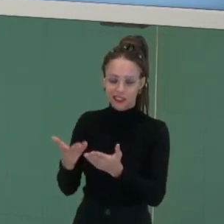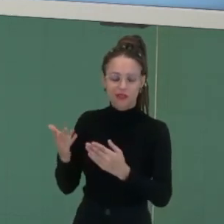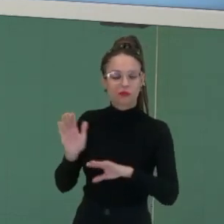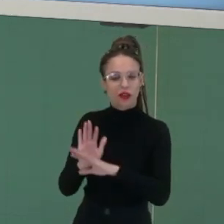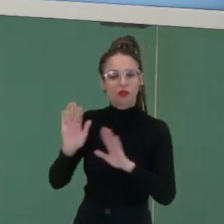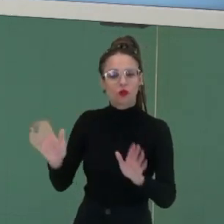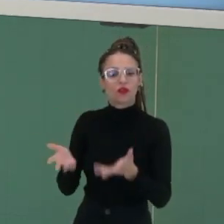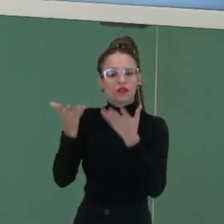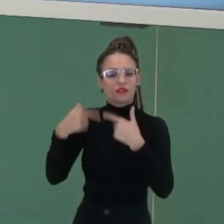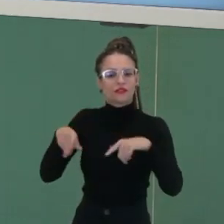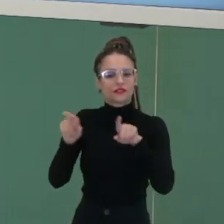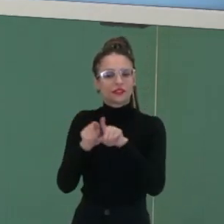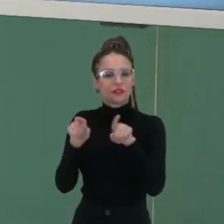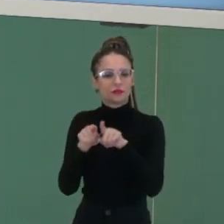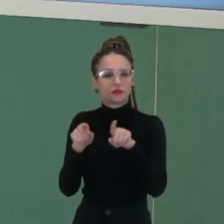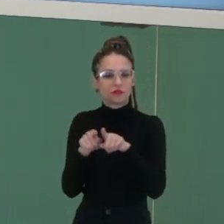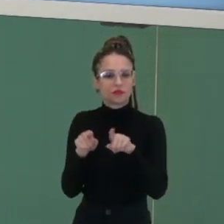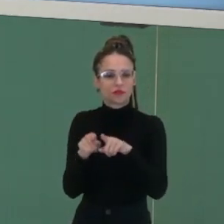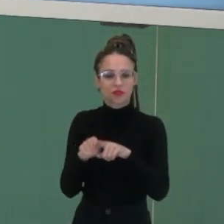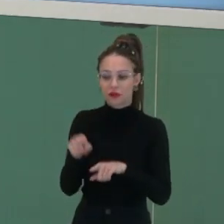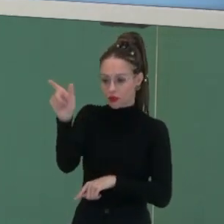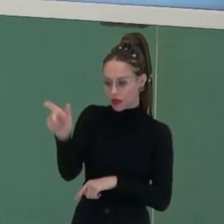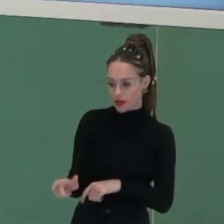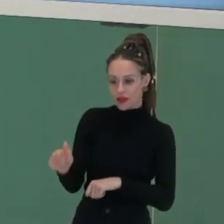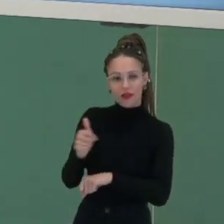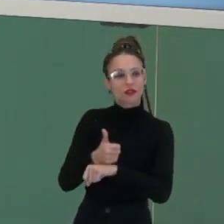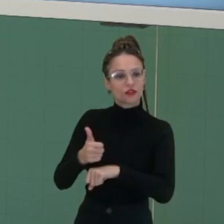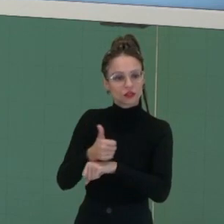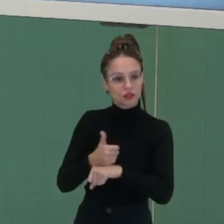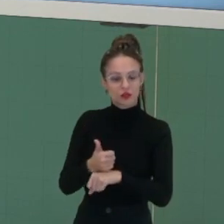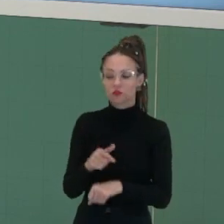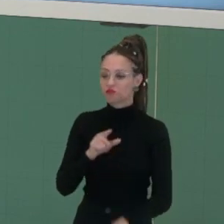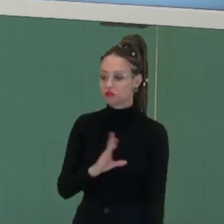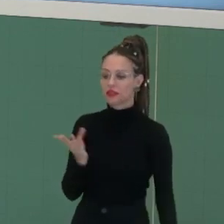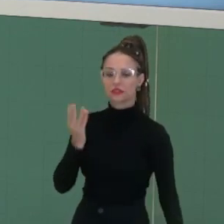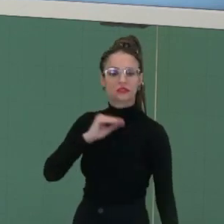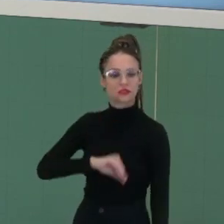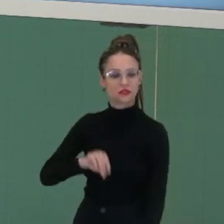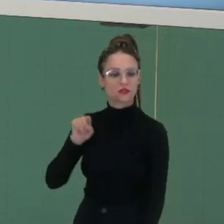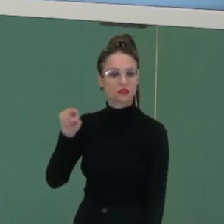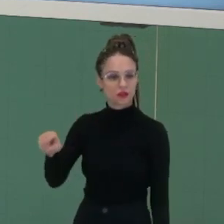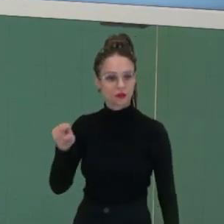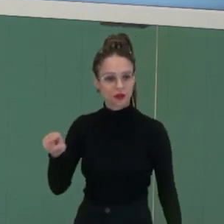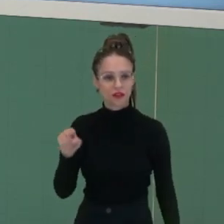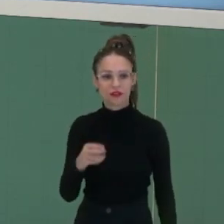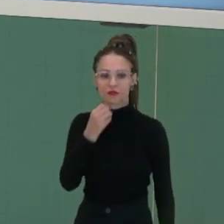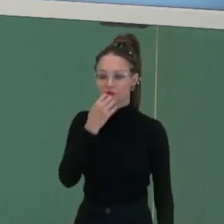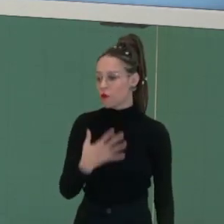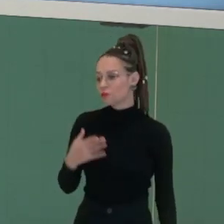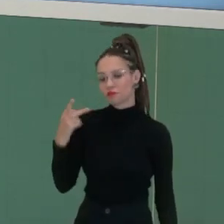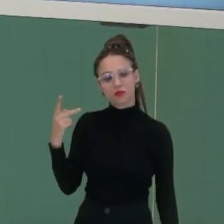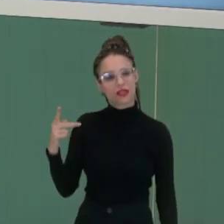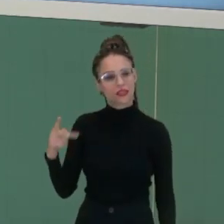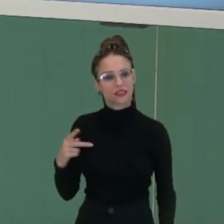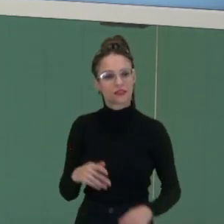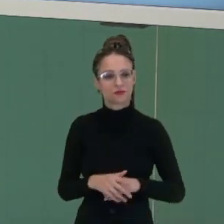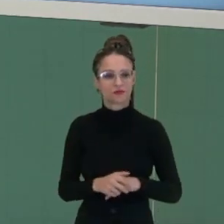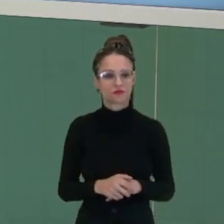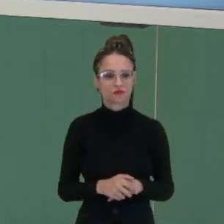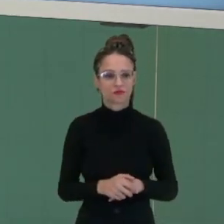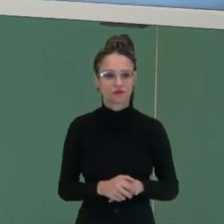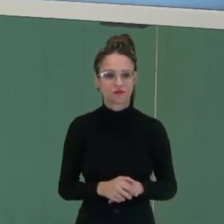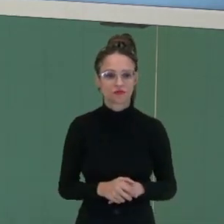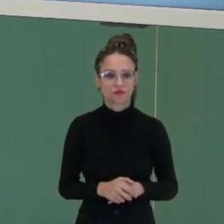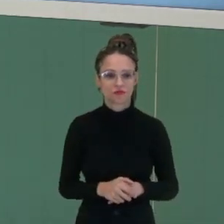também o artesão acaba recebendo um valor que passa a ser a sua renda para sustento de sua